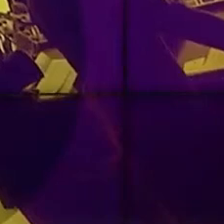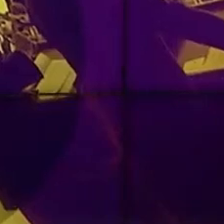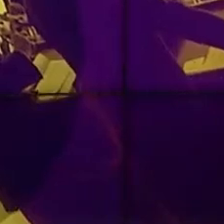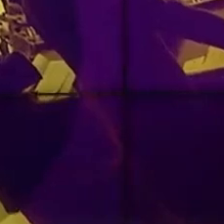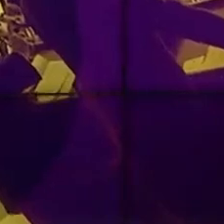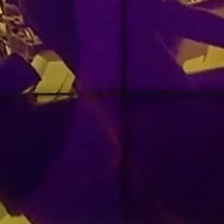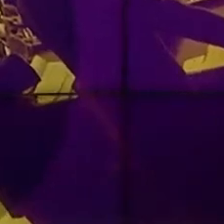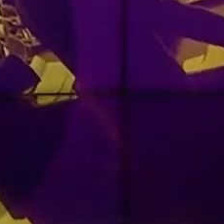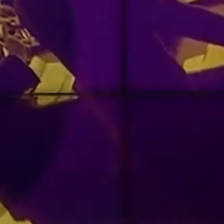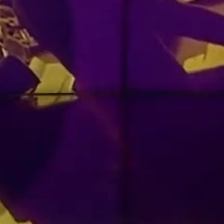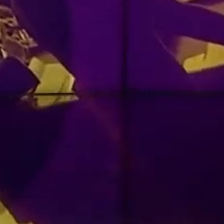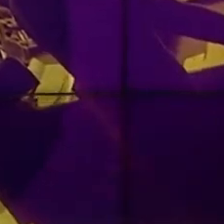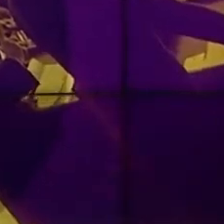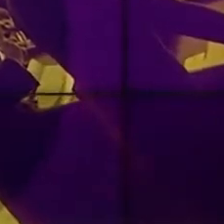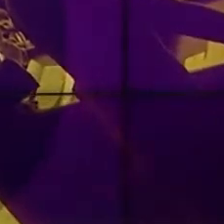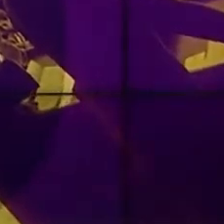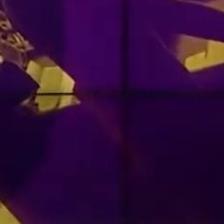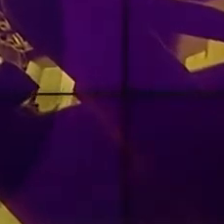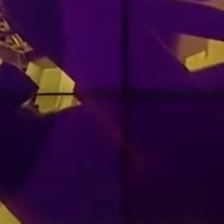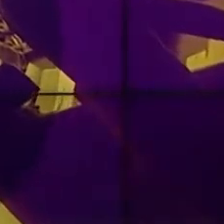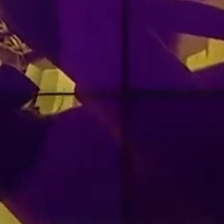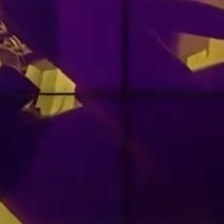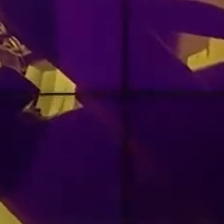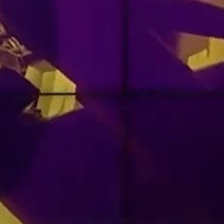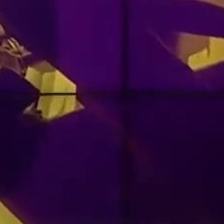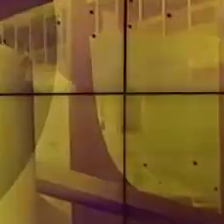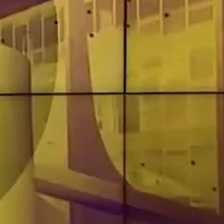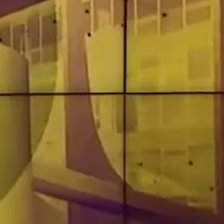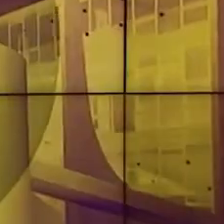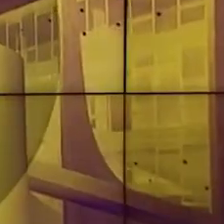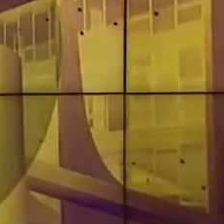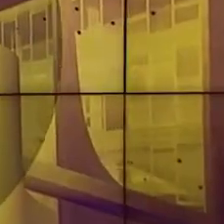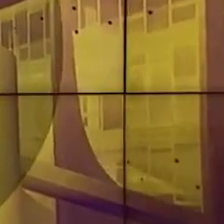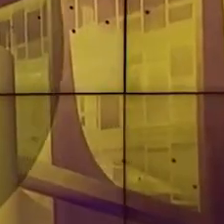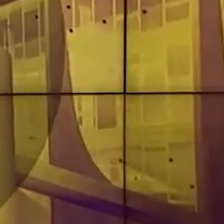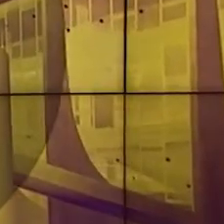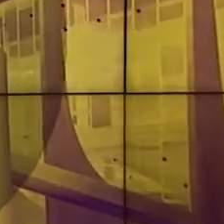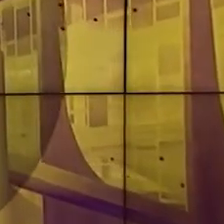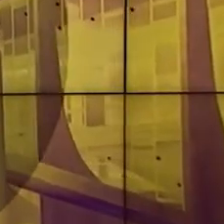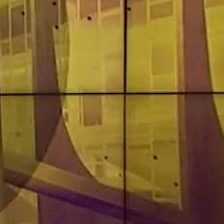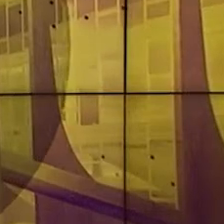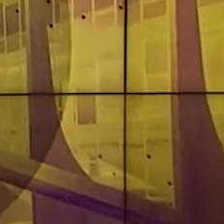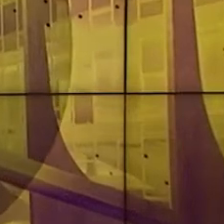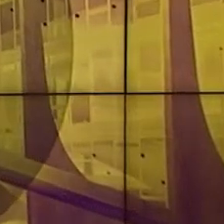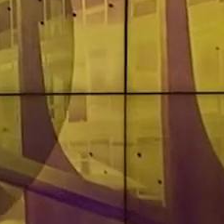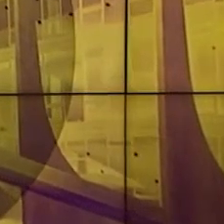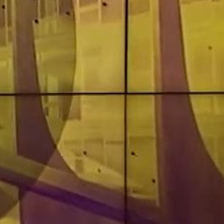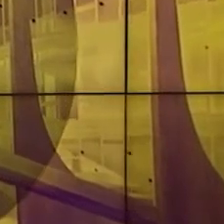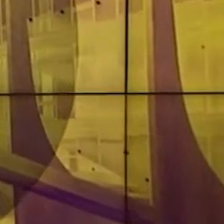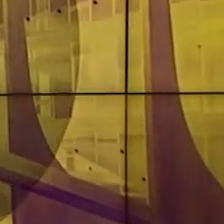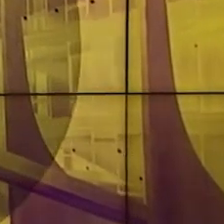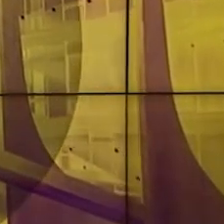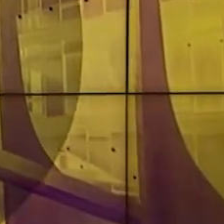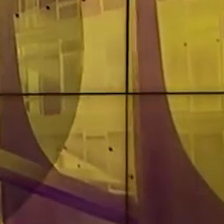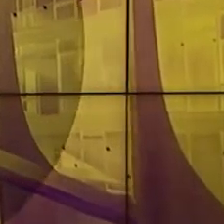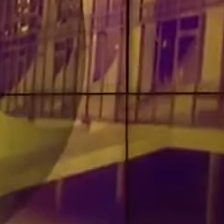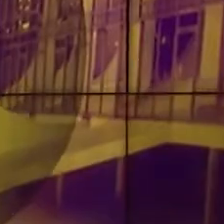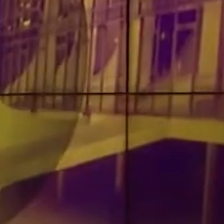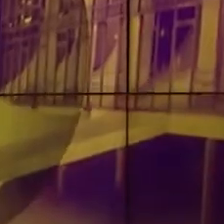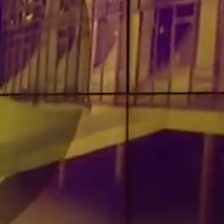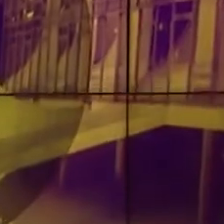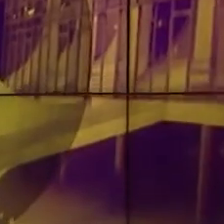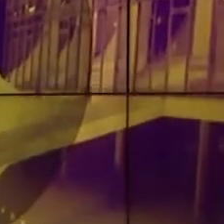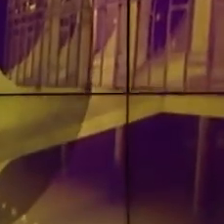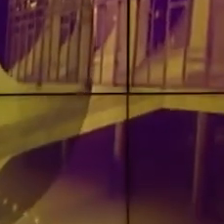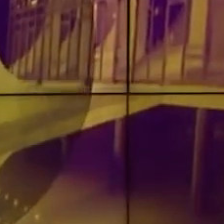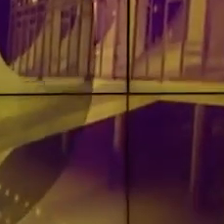a transição para o novo governo deve ser tranquila. Segundo ele, tranquilidade que marcou seu governo com base no diálogo.